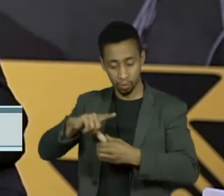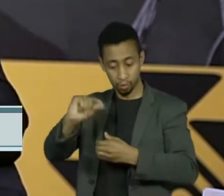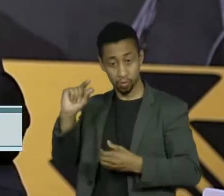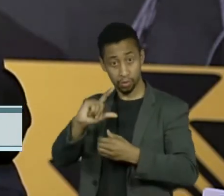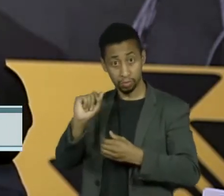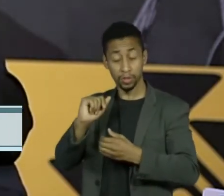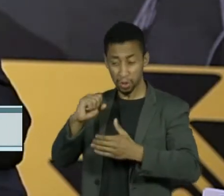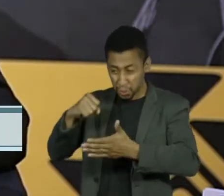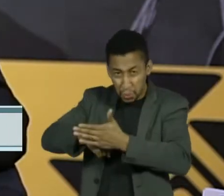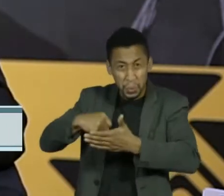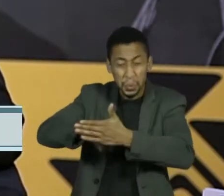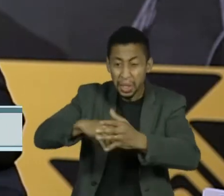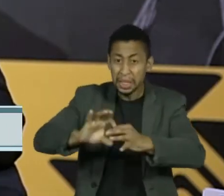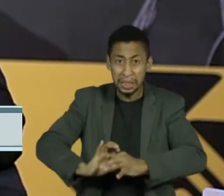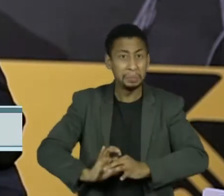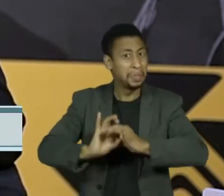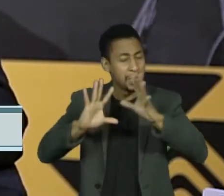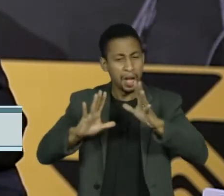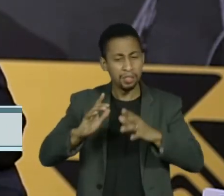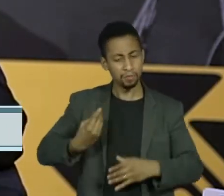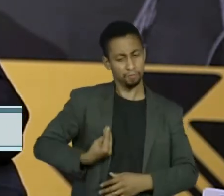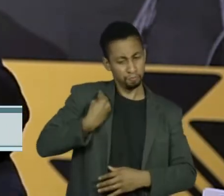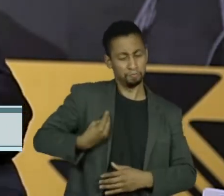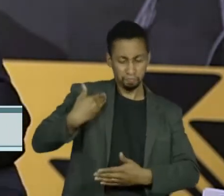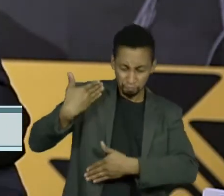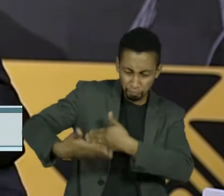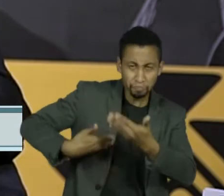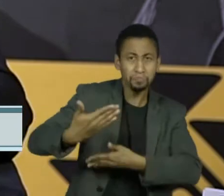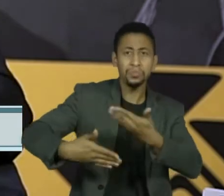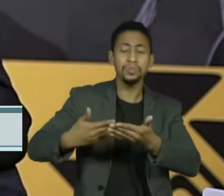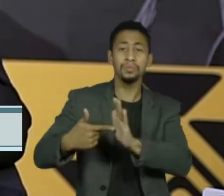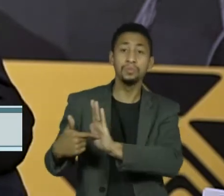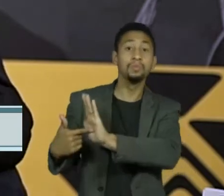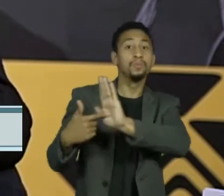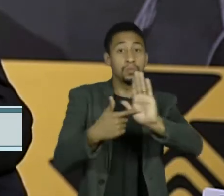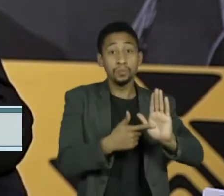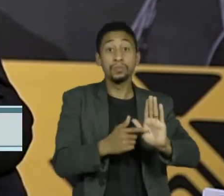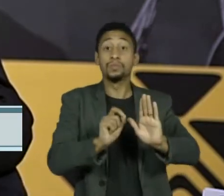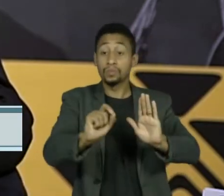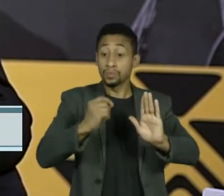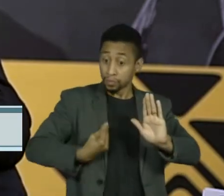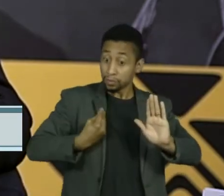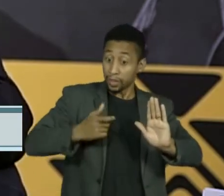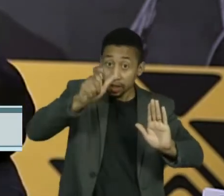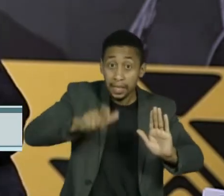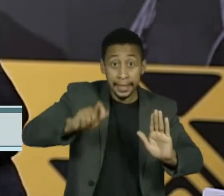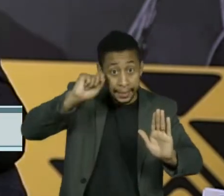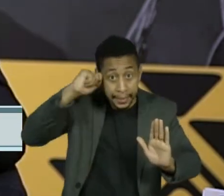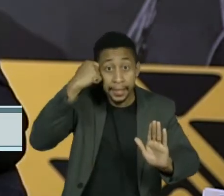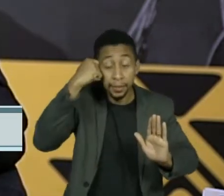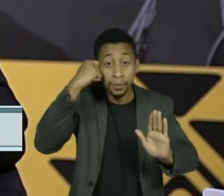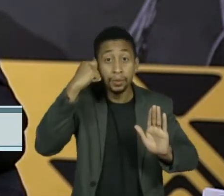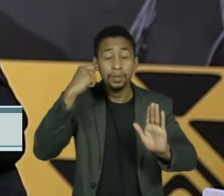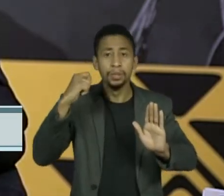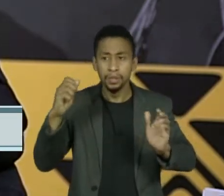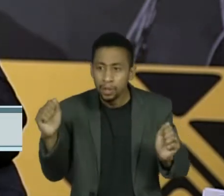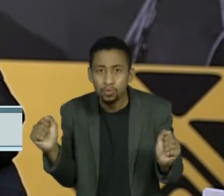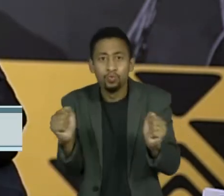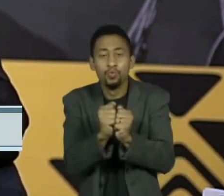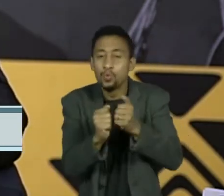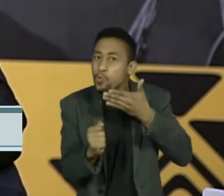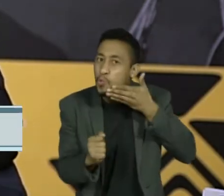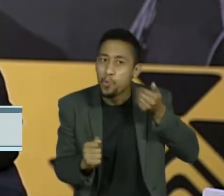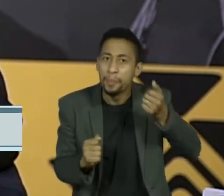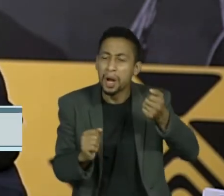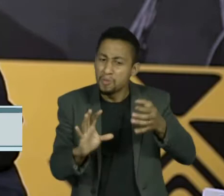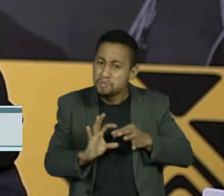pela liberdade, que lutar pela vida, é um traço existencial do negro. E que depois, junto com os brancos,